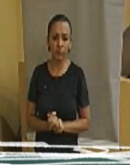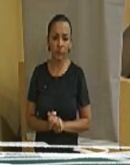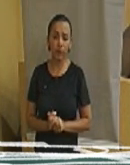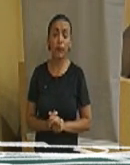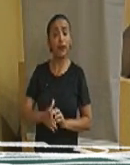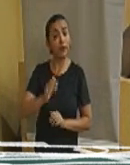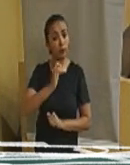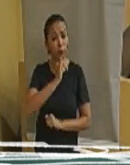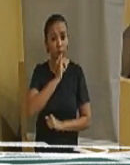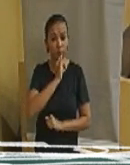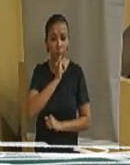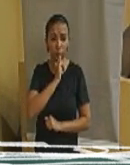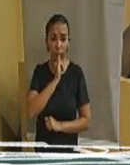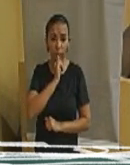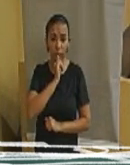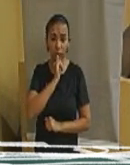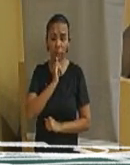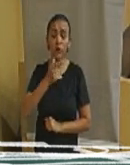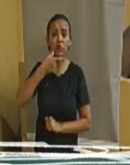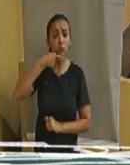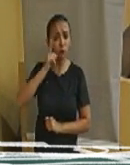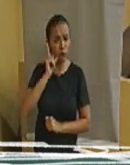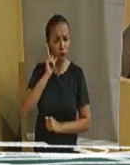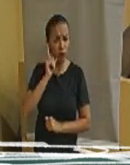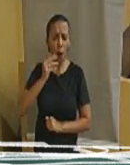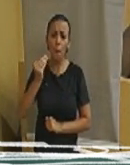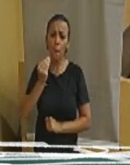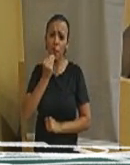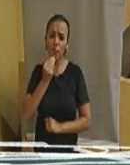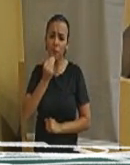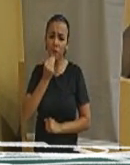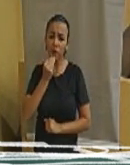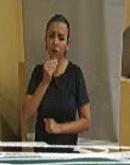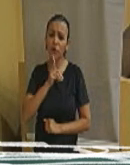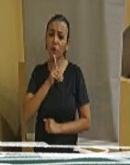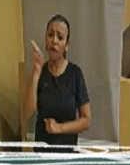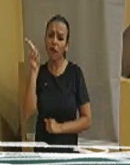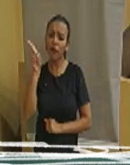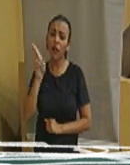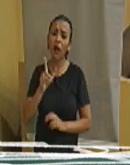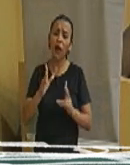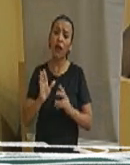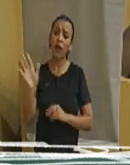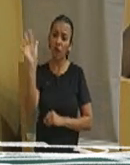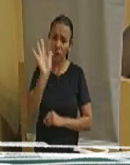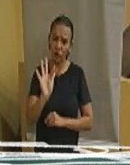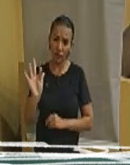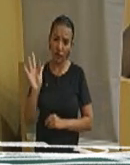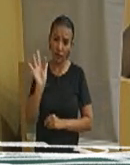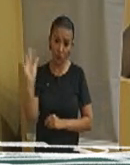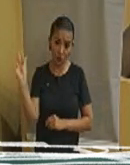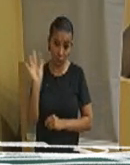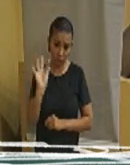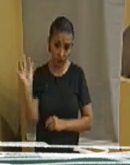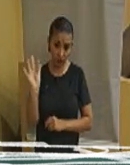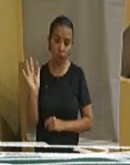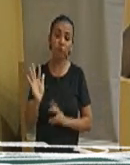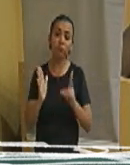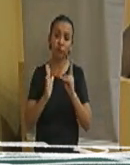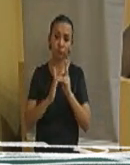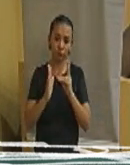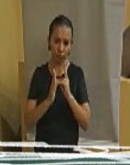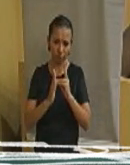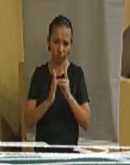Por exemplo, ontem tivemos a oportunidade de passar pela FAIND, uma passagem bacana, bonita. Os alunos